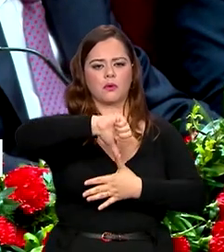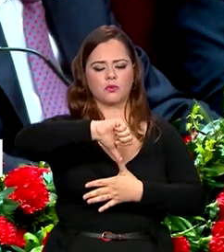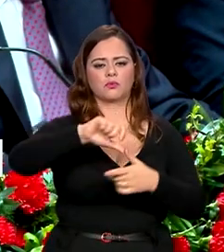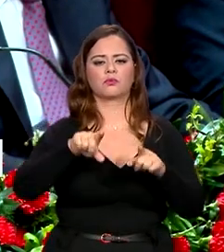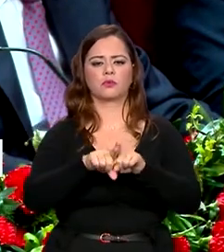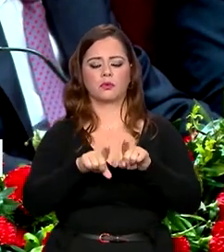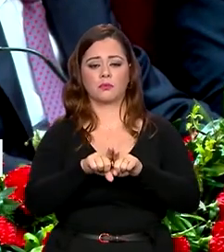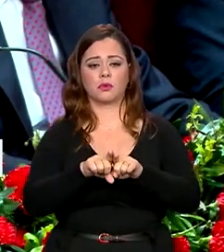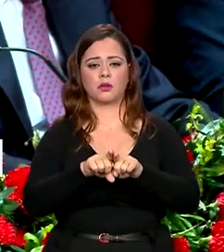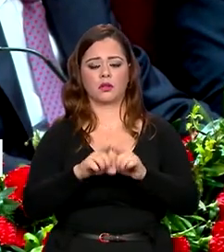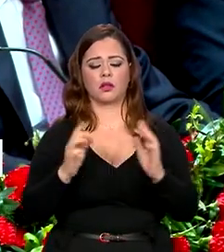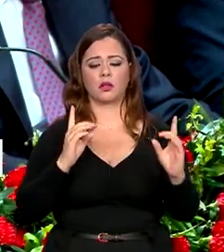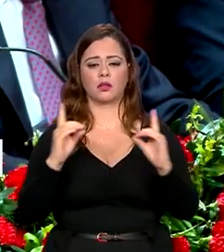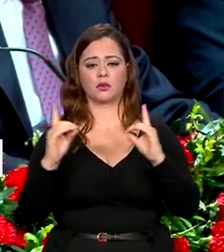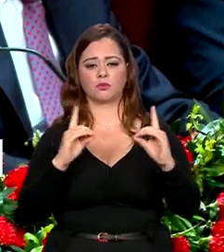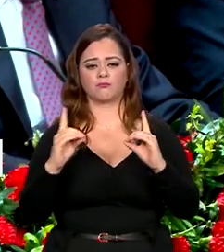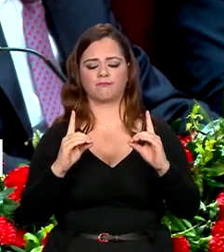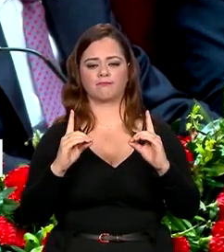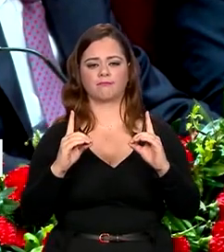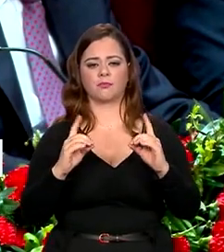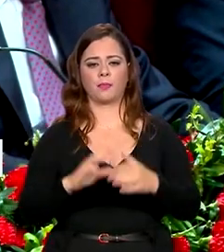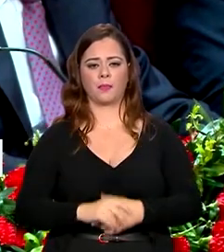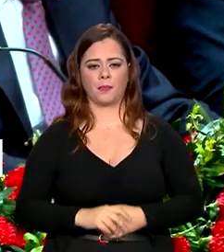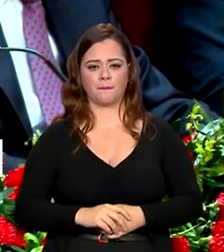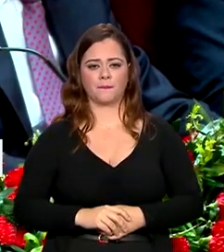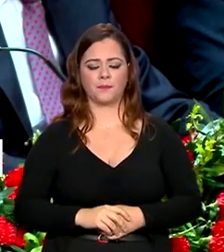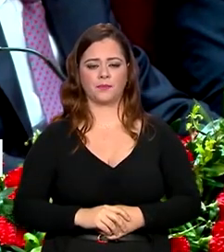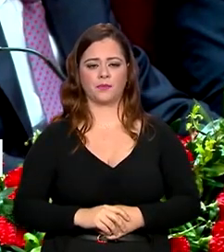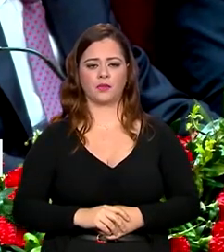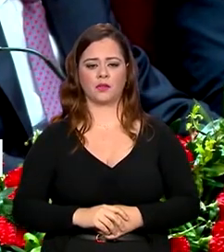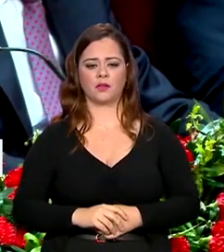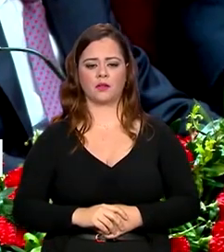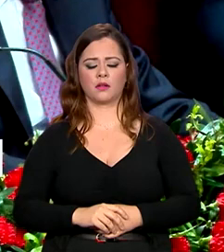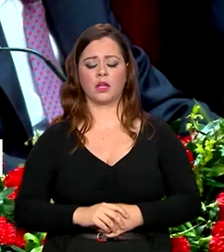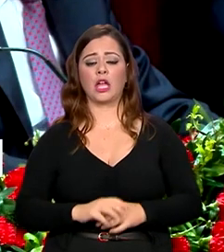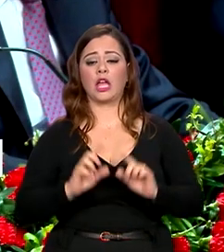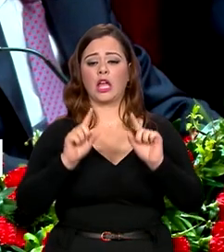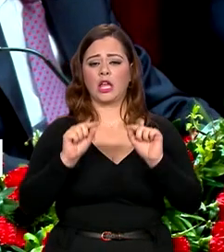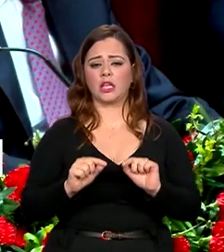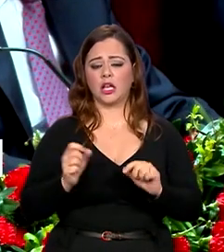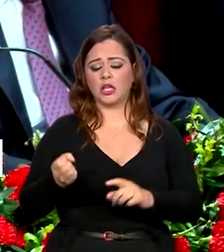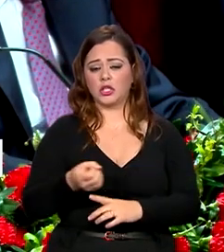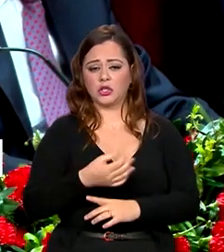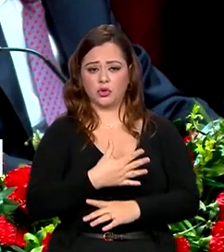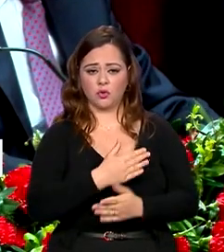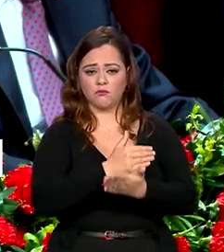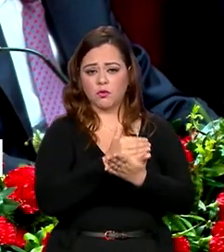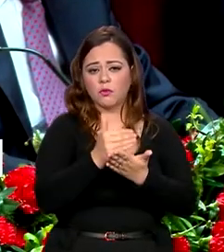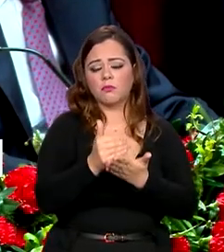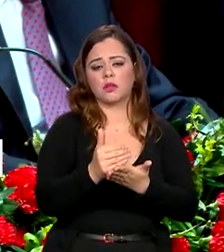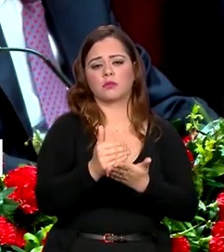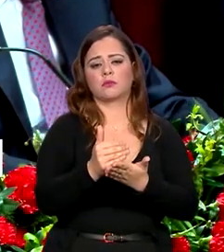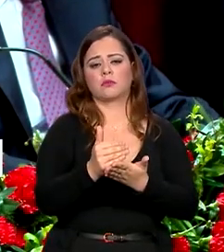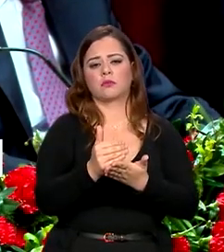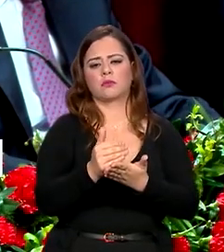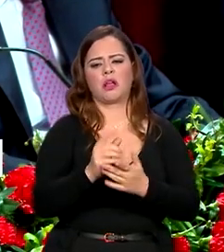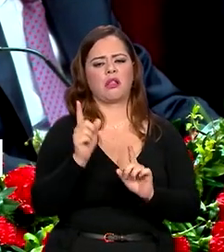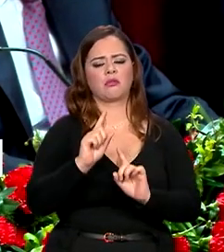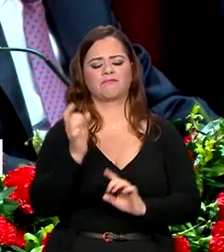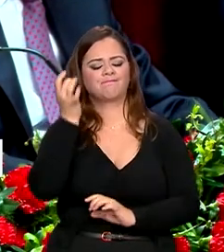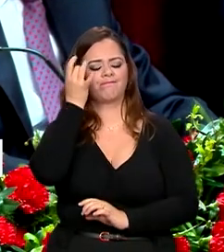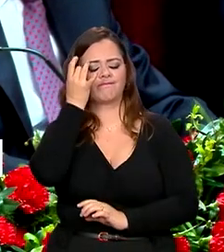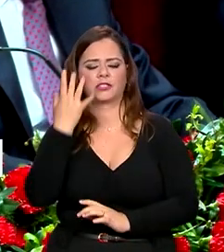robustos entre nossas duas regiões. Sei que esta nova jornada que iniciamos não será